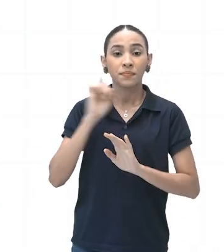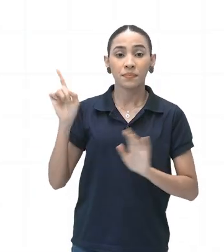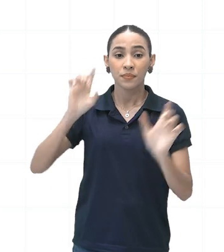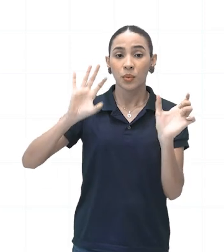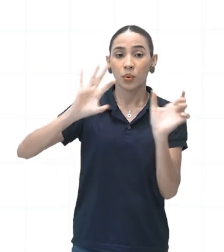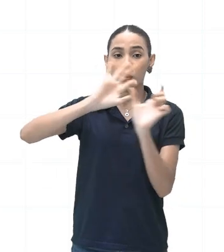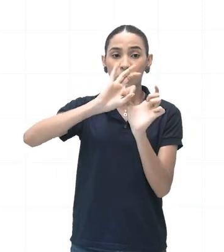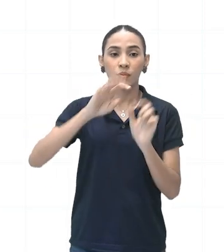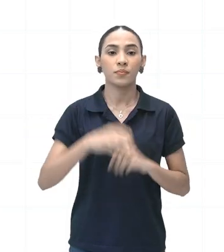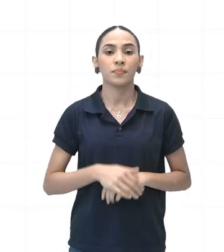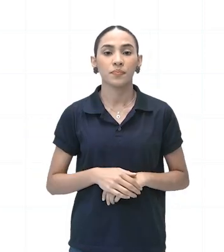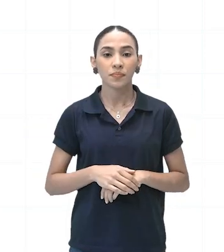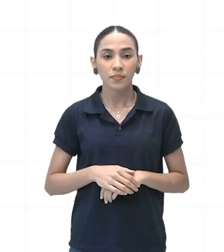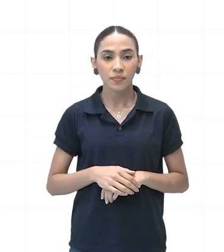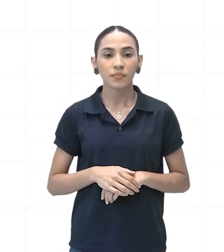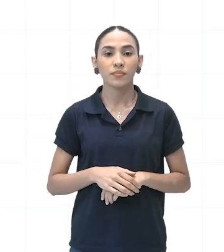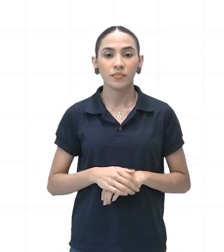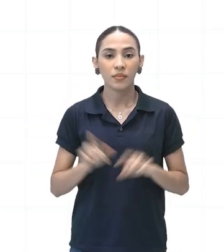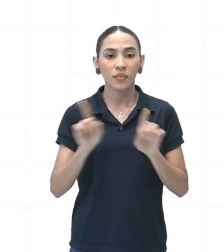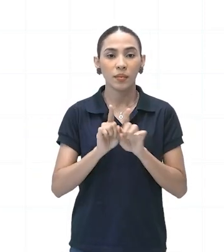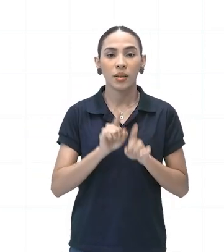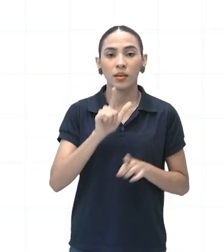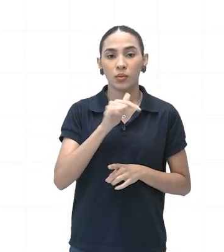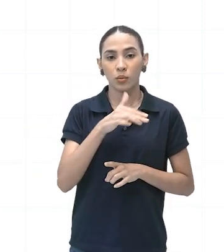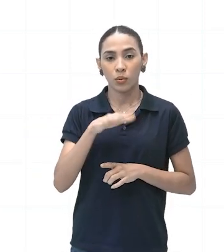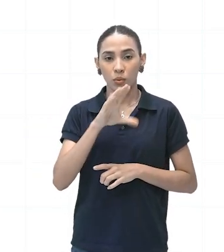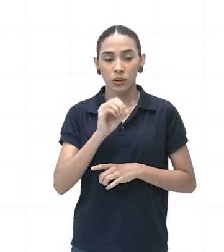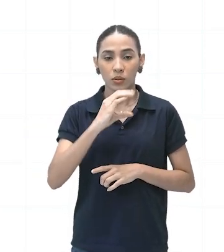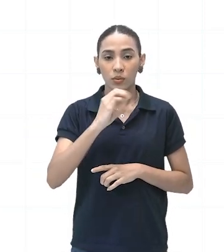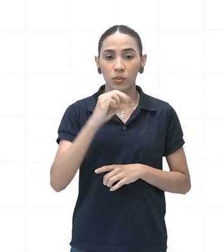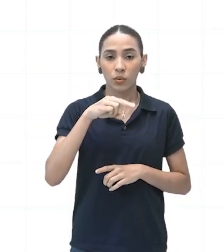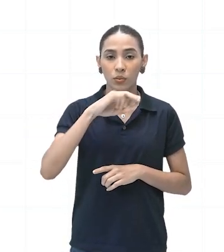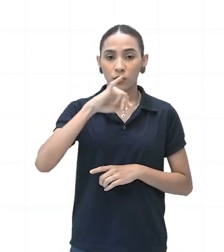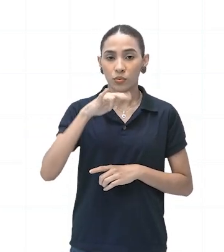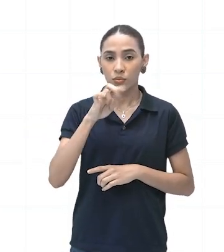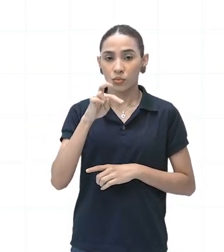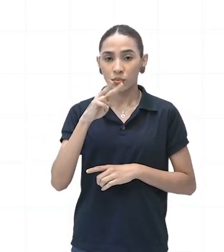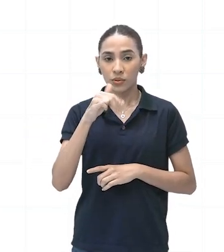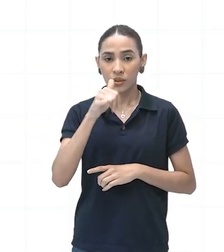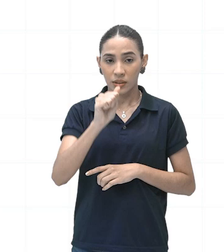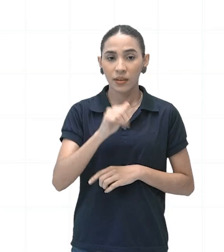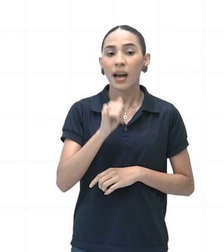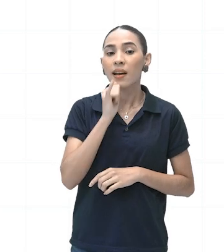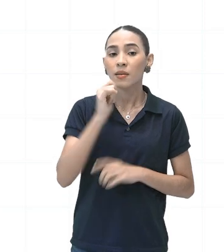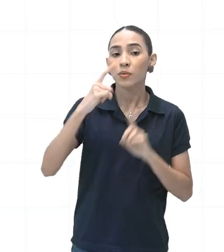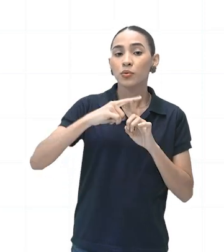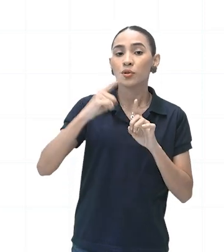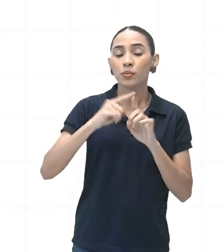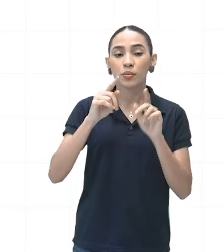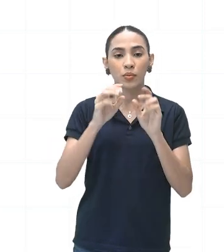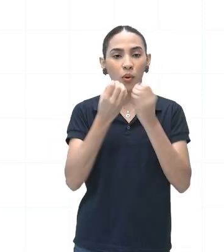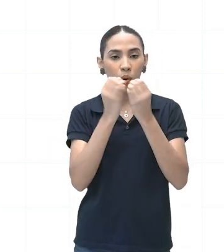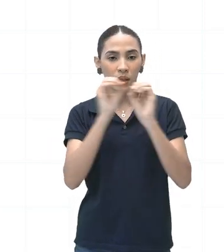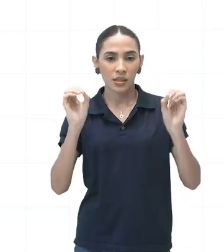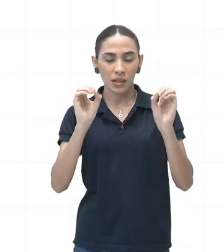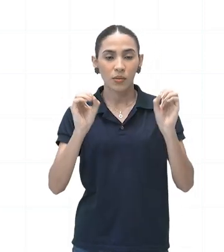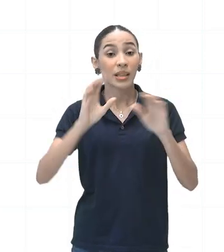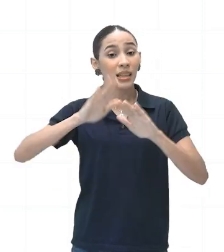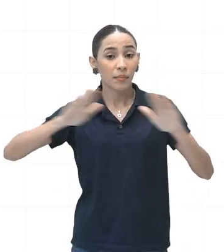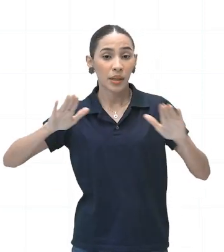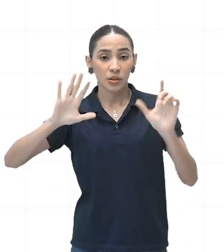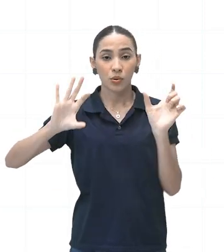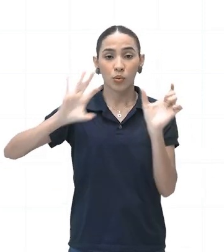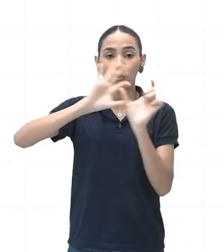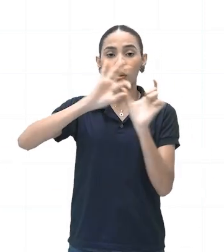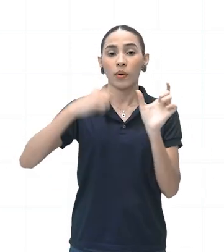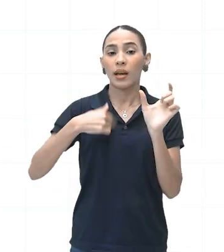conjunções e locuções conjuntivas coordenativas. O tipo da minha oração coordenada dependerá do tipo de conjunção que eu